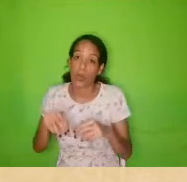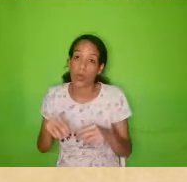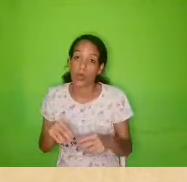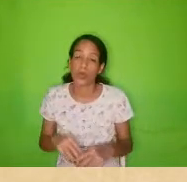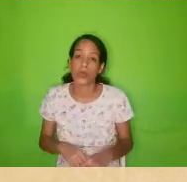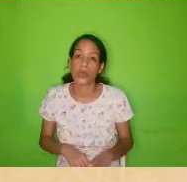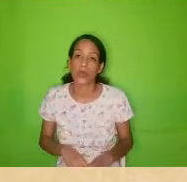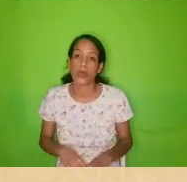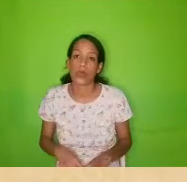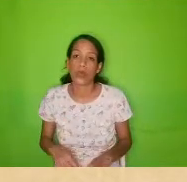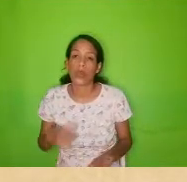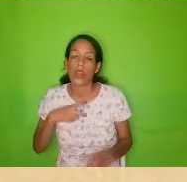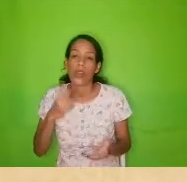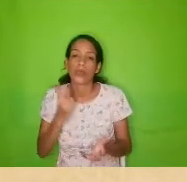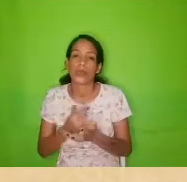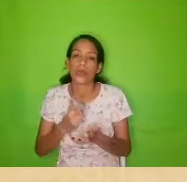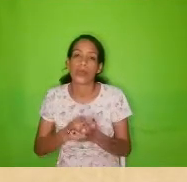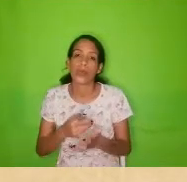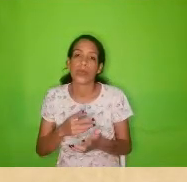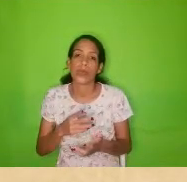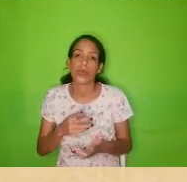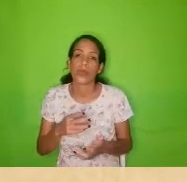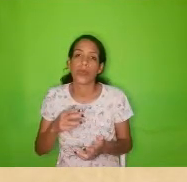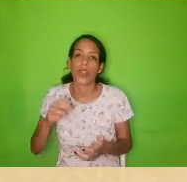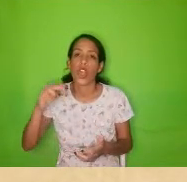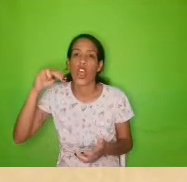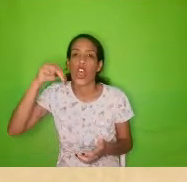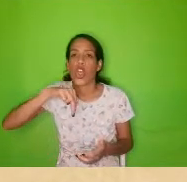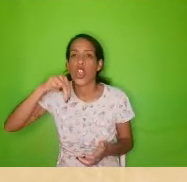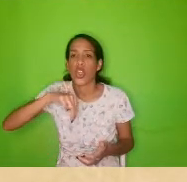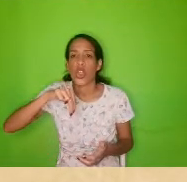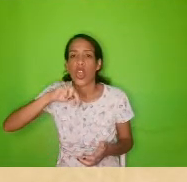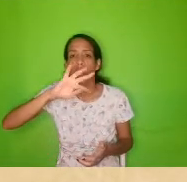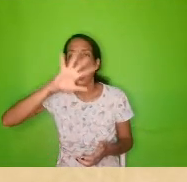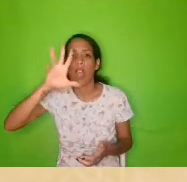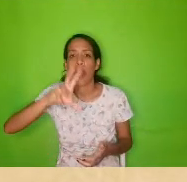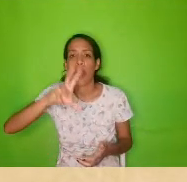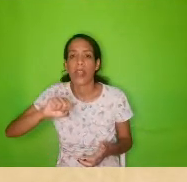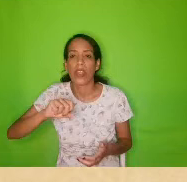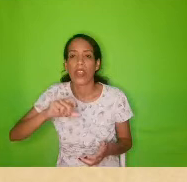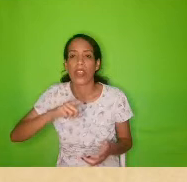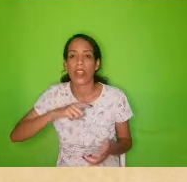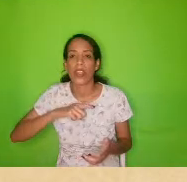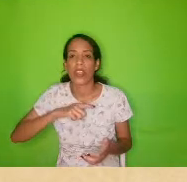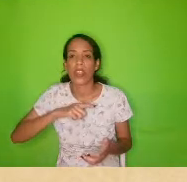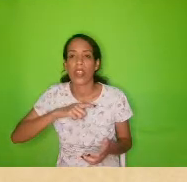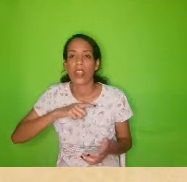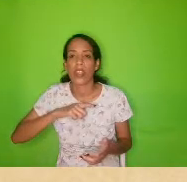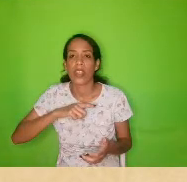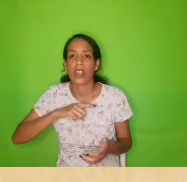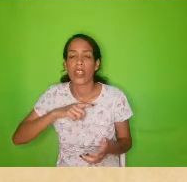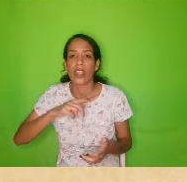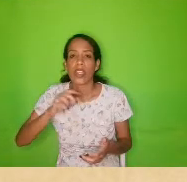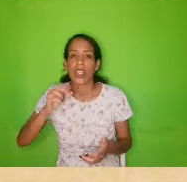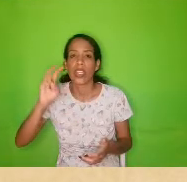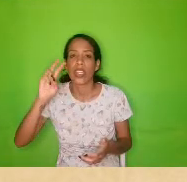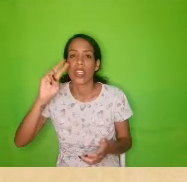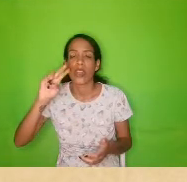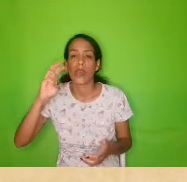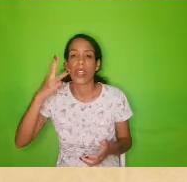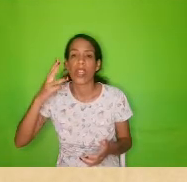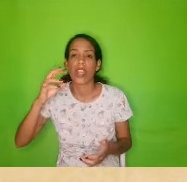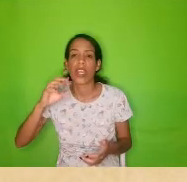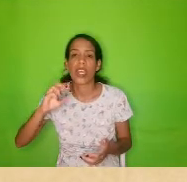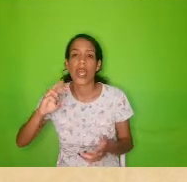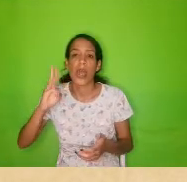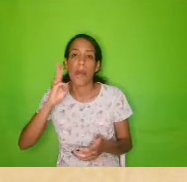Mesmo caso norte-americano, que a gente pode falar aqui, os Estados Unidos tem 350 milhões de habitantes, muito mais do que nós. Os Estados